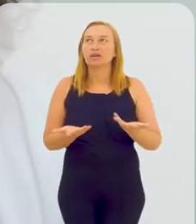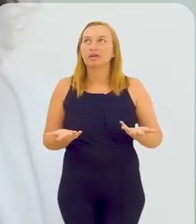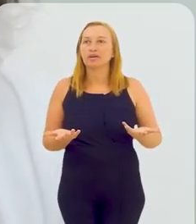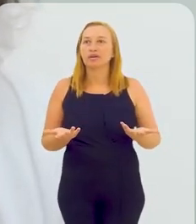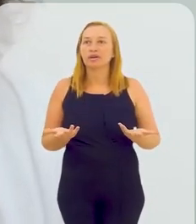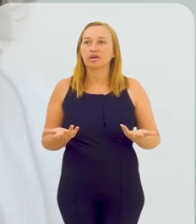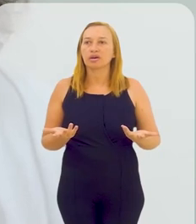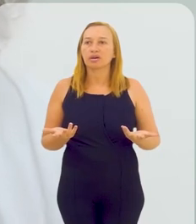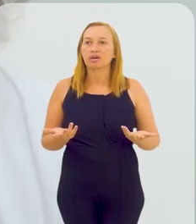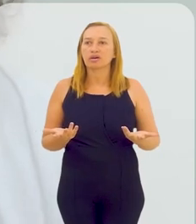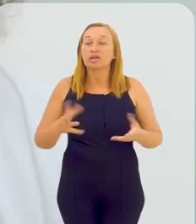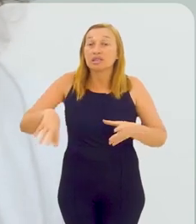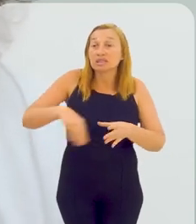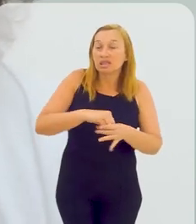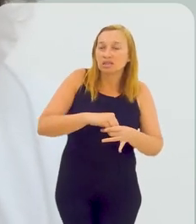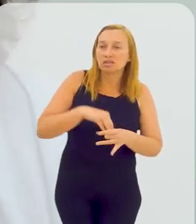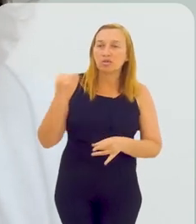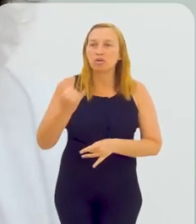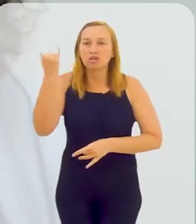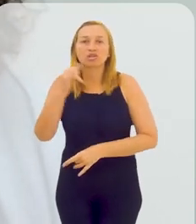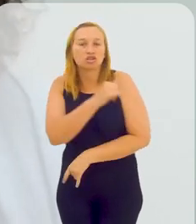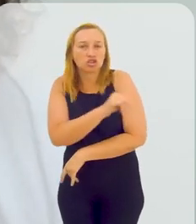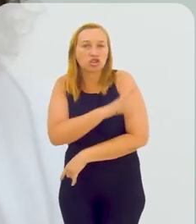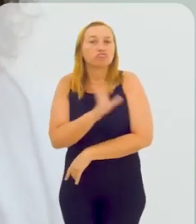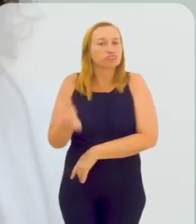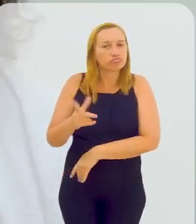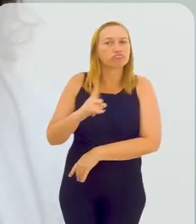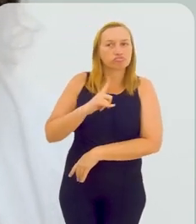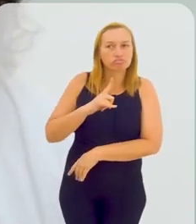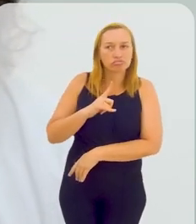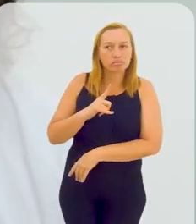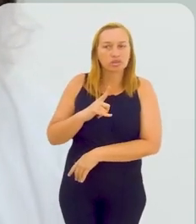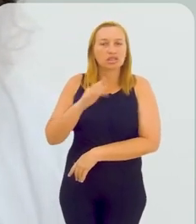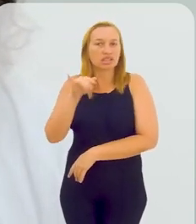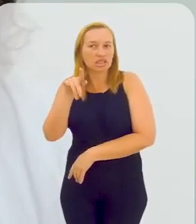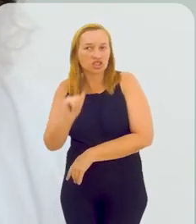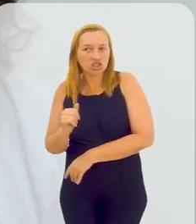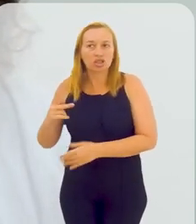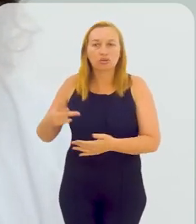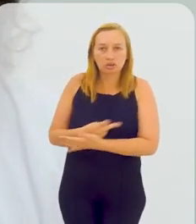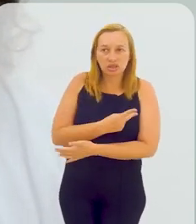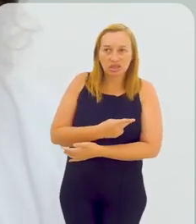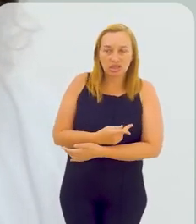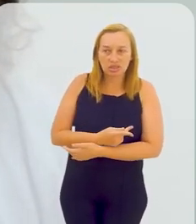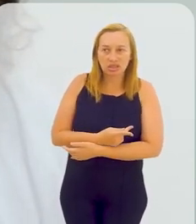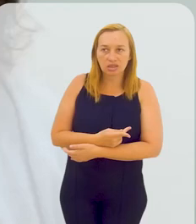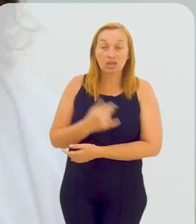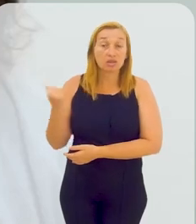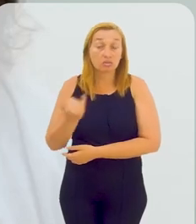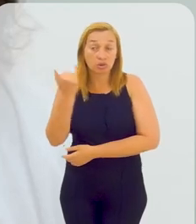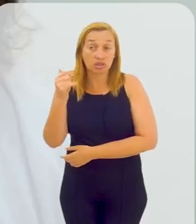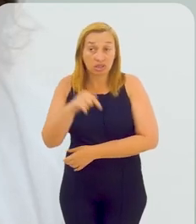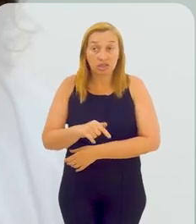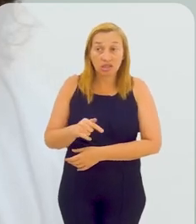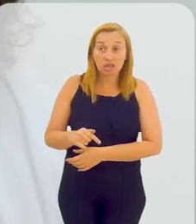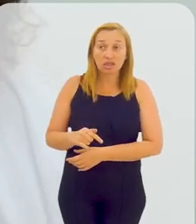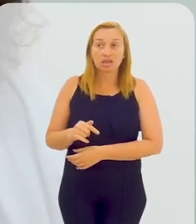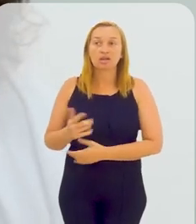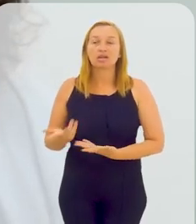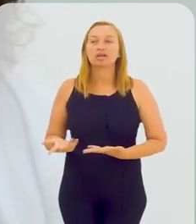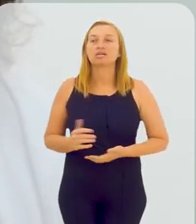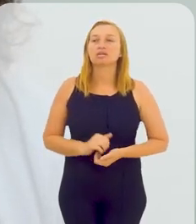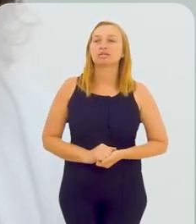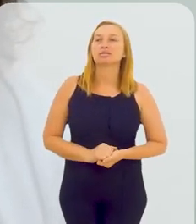esse assento que, dentro da importância que o Rio de Janeiro já tem, né, nessa agenda, por ter sediado encontros tão importantes aqui.